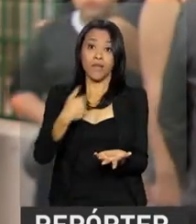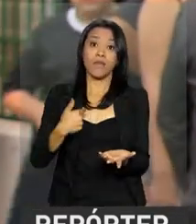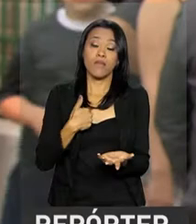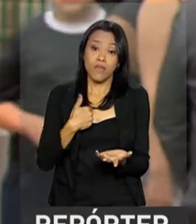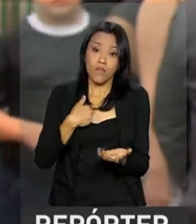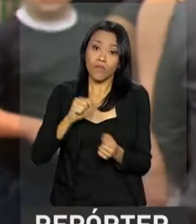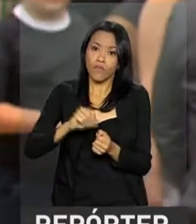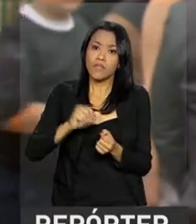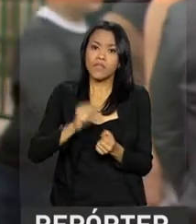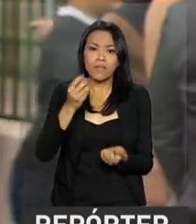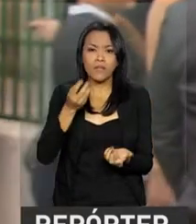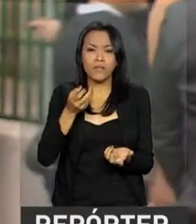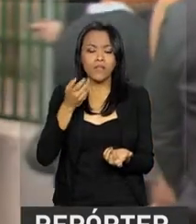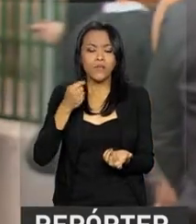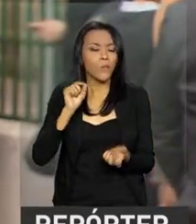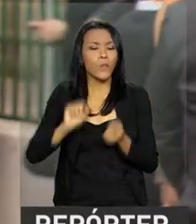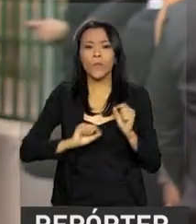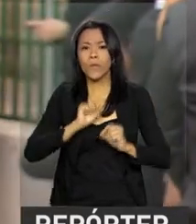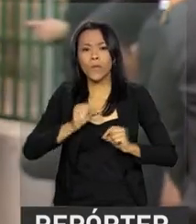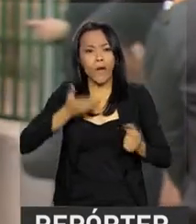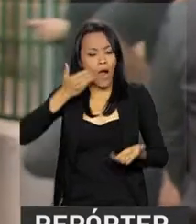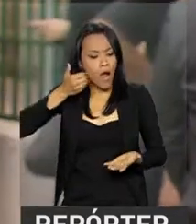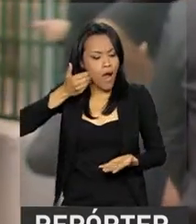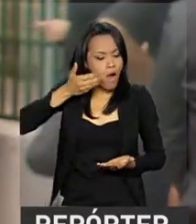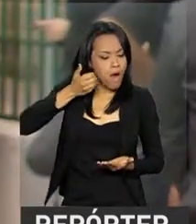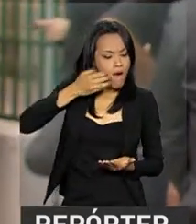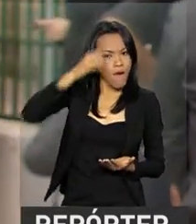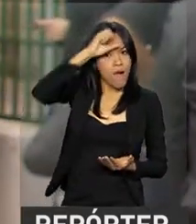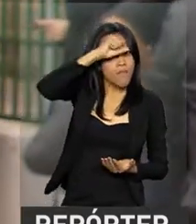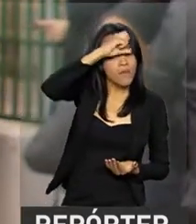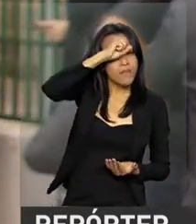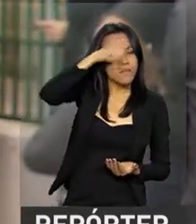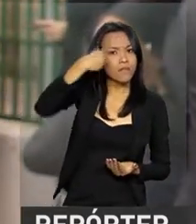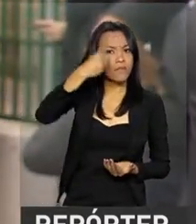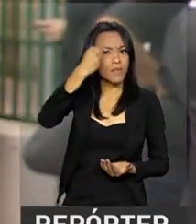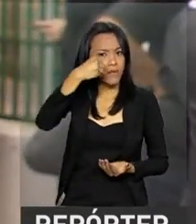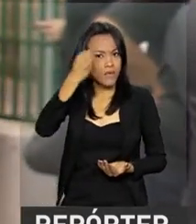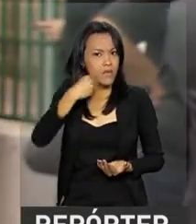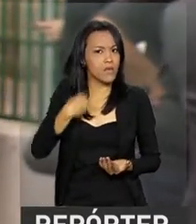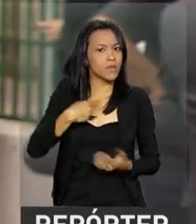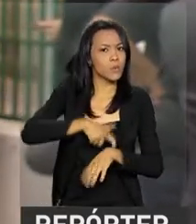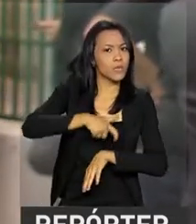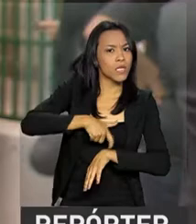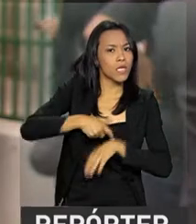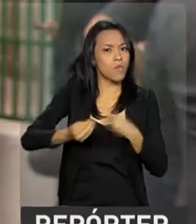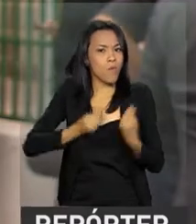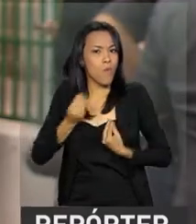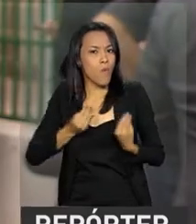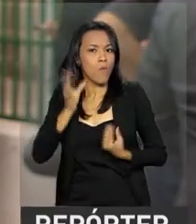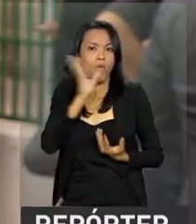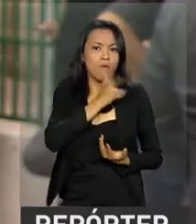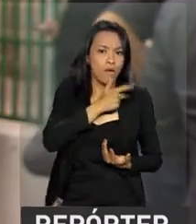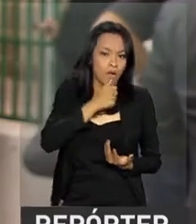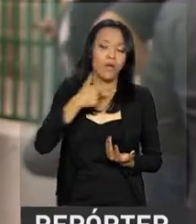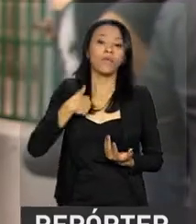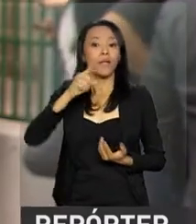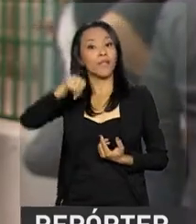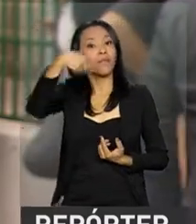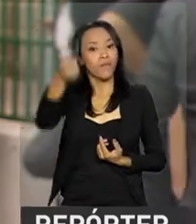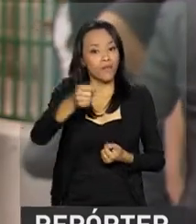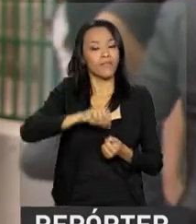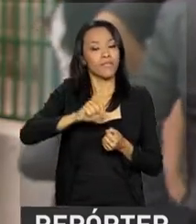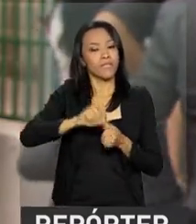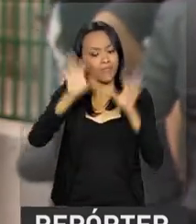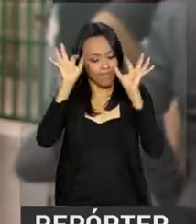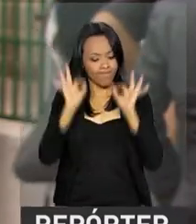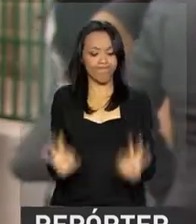essa prova mais ou menos pelo fato de pegar um pouco de aprendizado e experiência também duração de prova e saber como é que vou me comportar daniela para